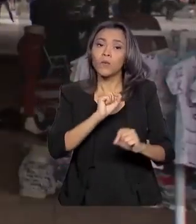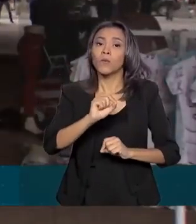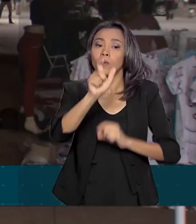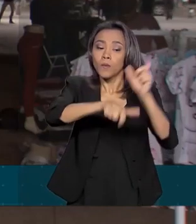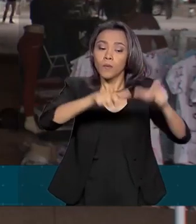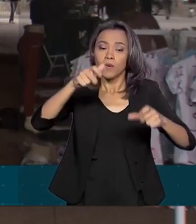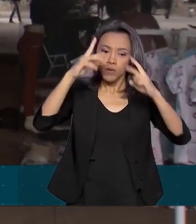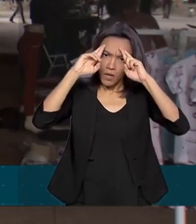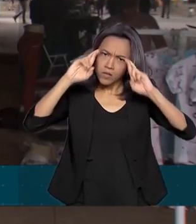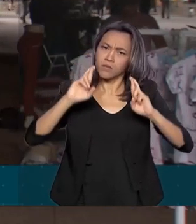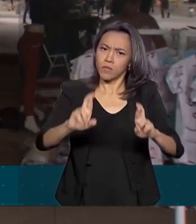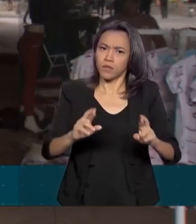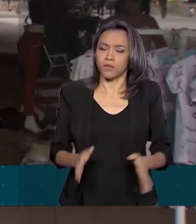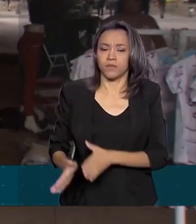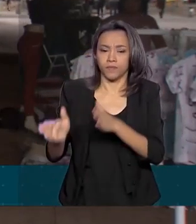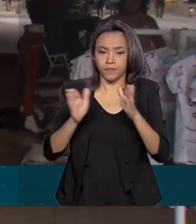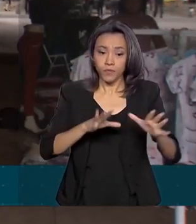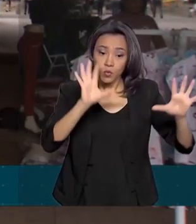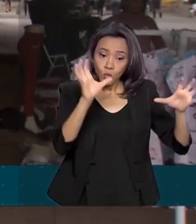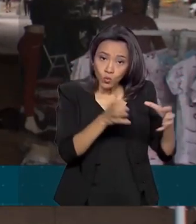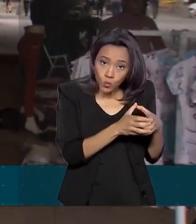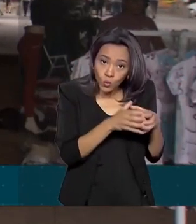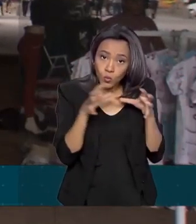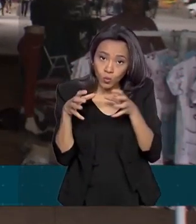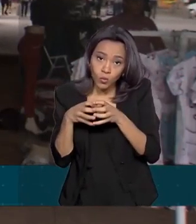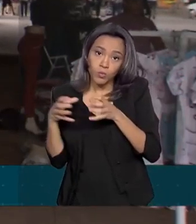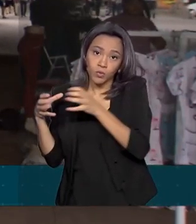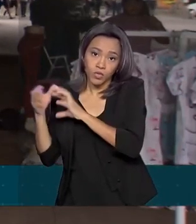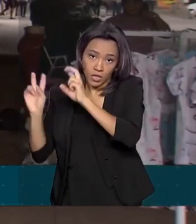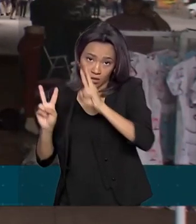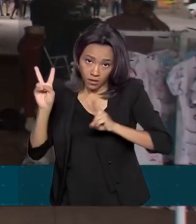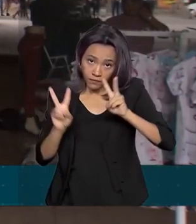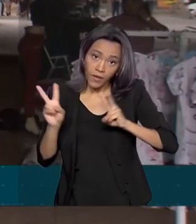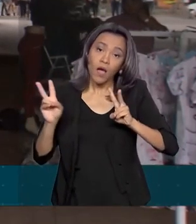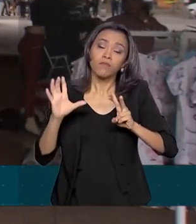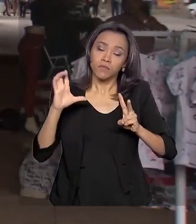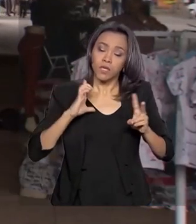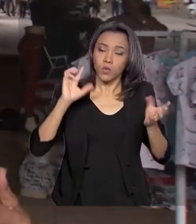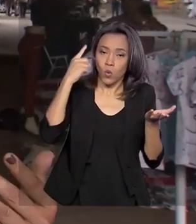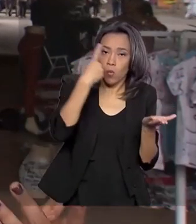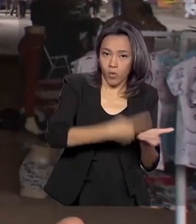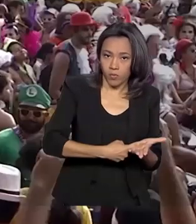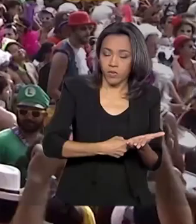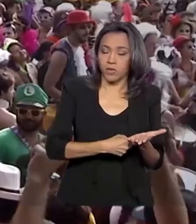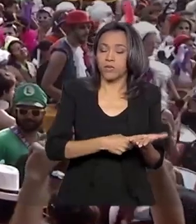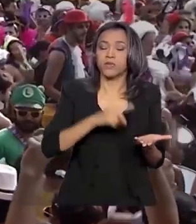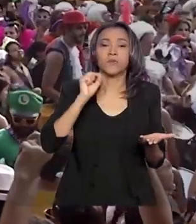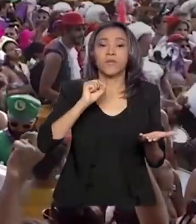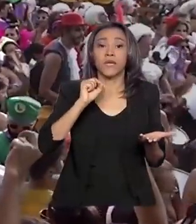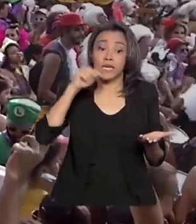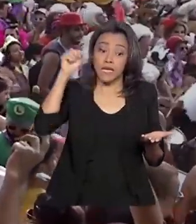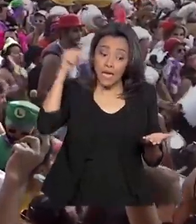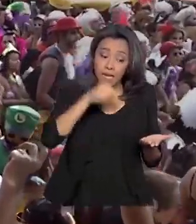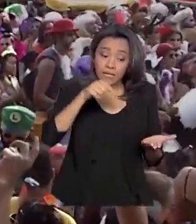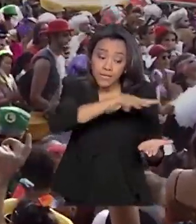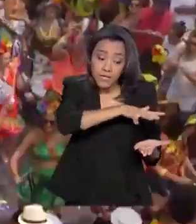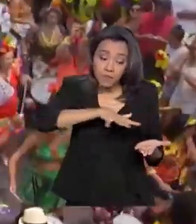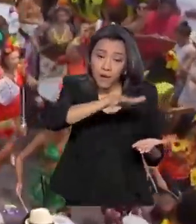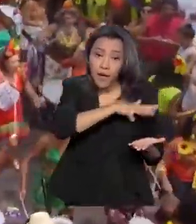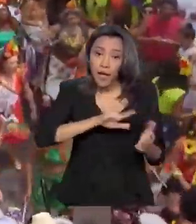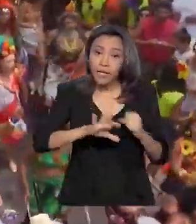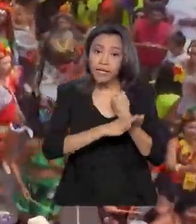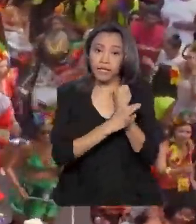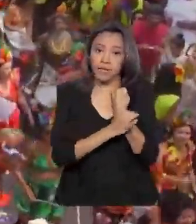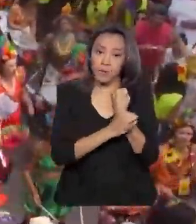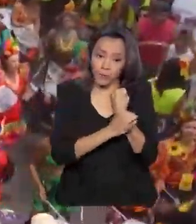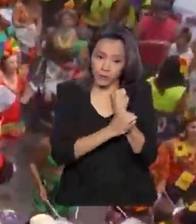blocos, eles assumem, para eles receberem o selo, eles assumem esse compromisso, né, de tentar, assim, o máximo possível que aquele seja um território seguro.